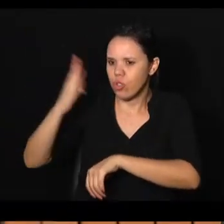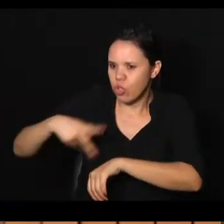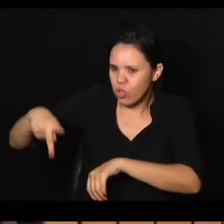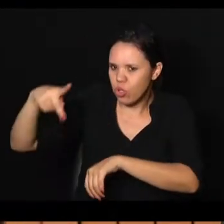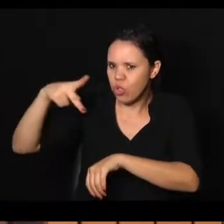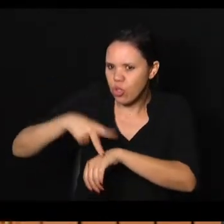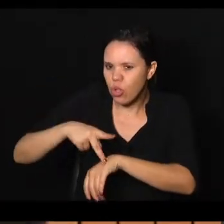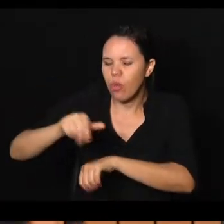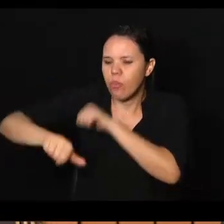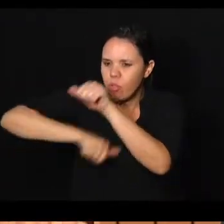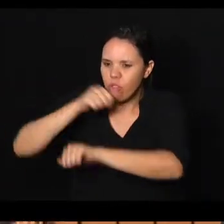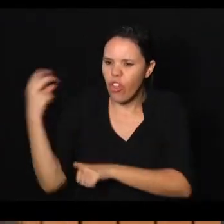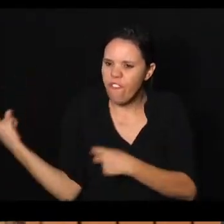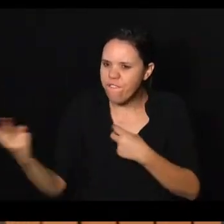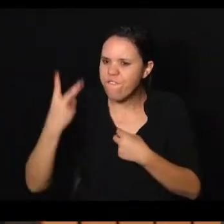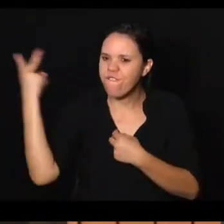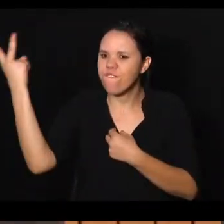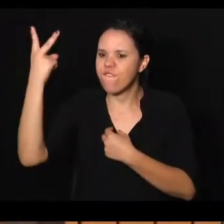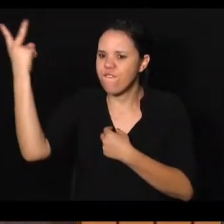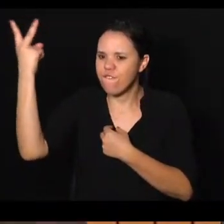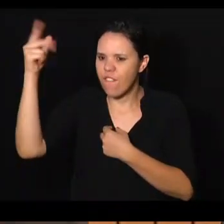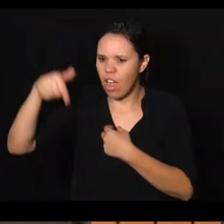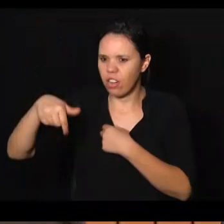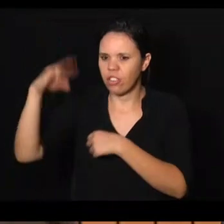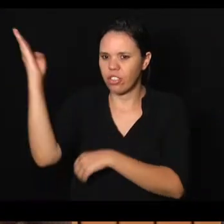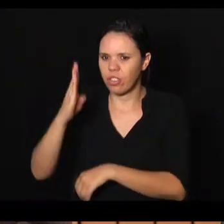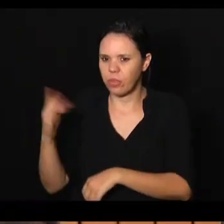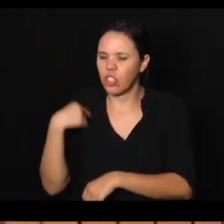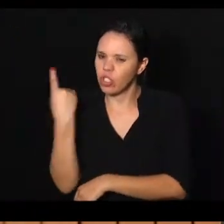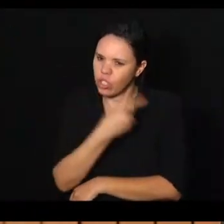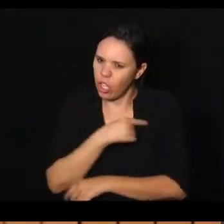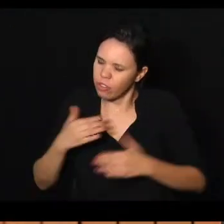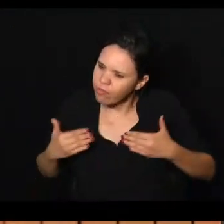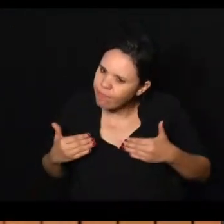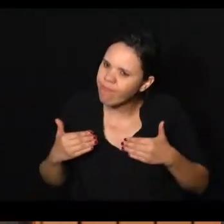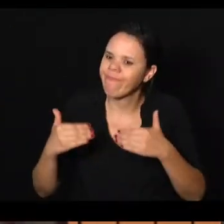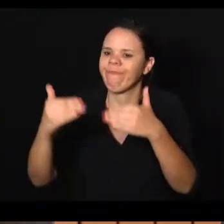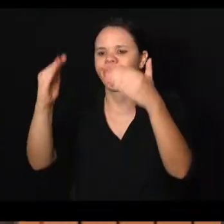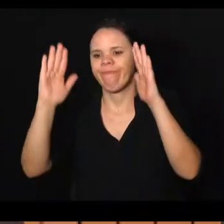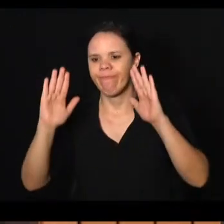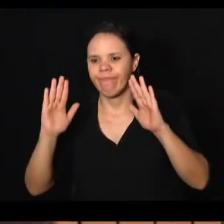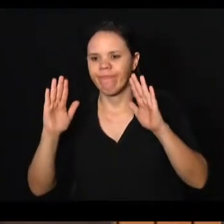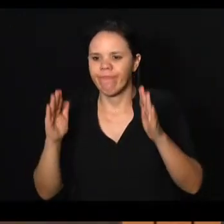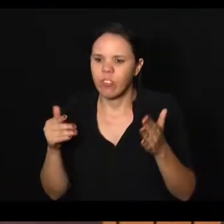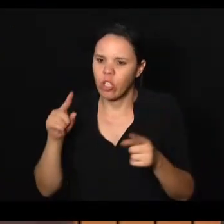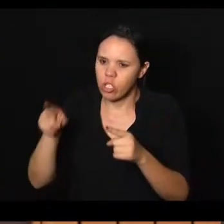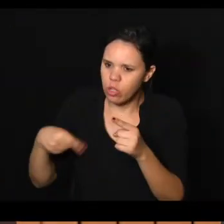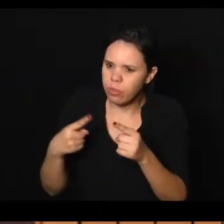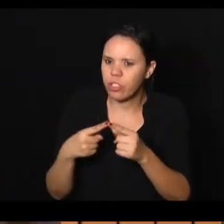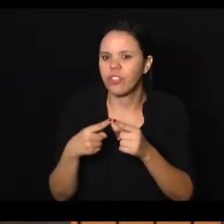resgate de valores dessa nação e nós estamos caminhando nessa direção.